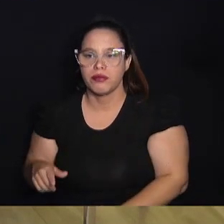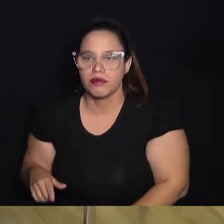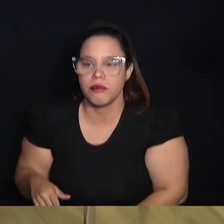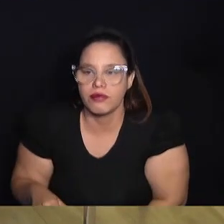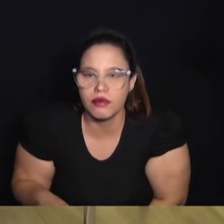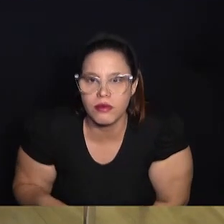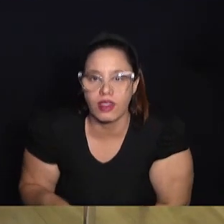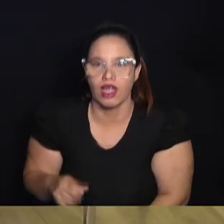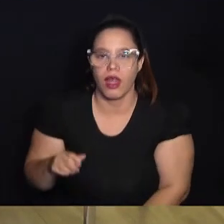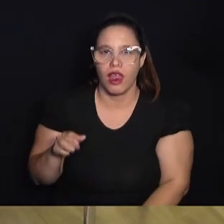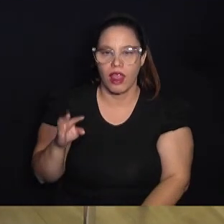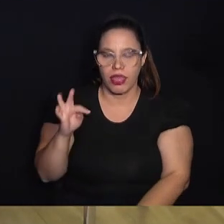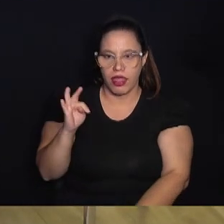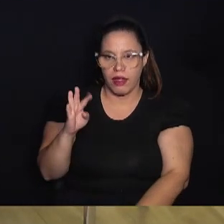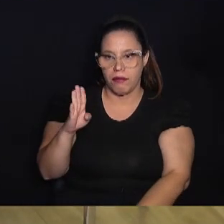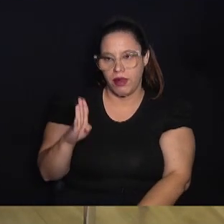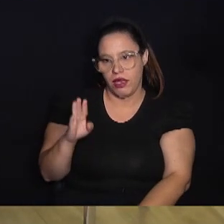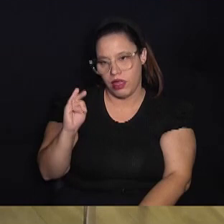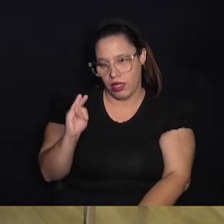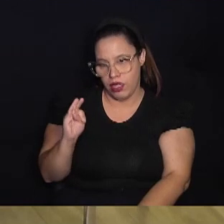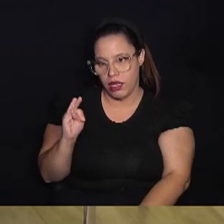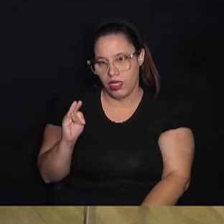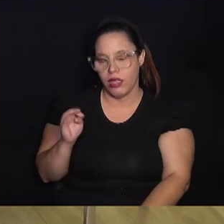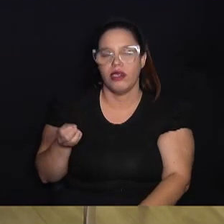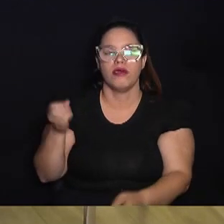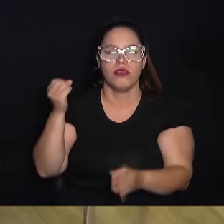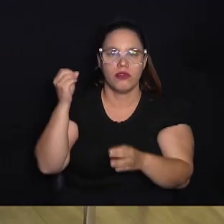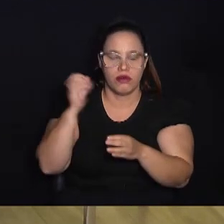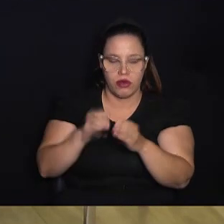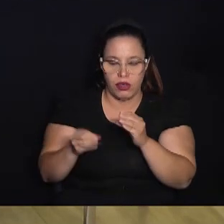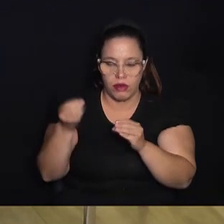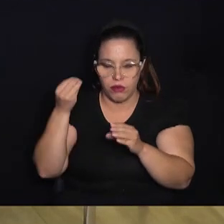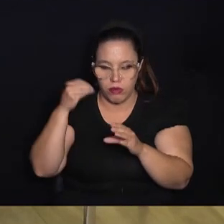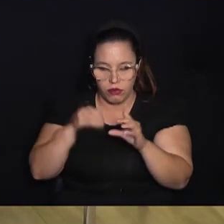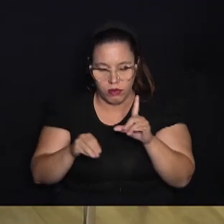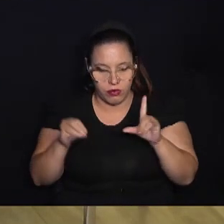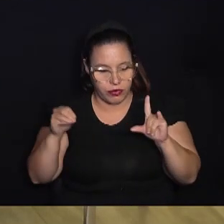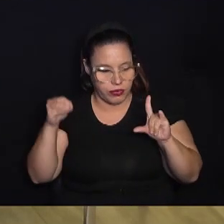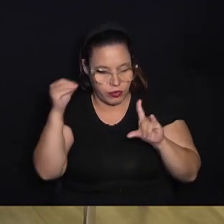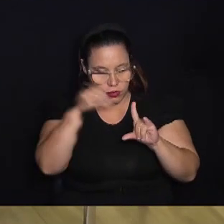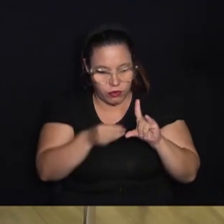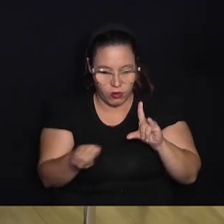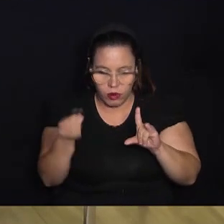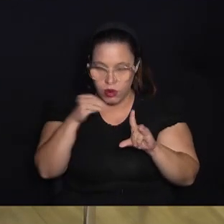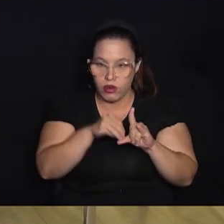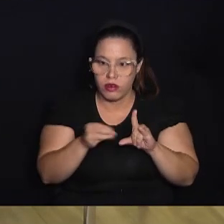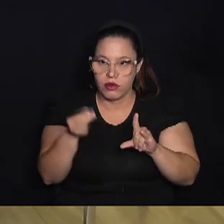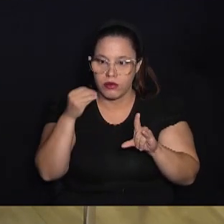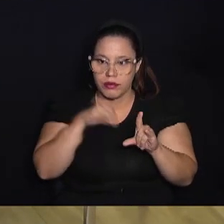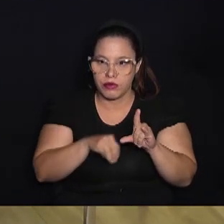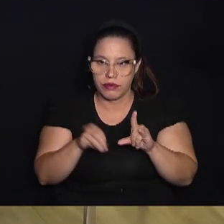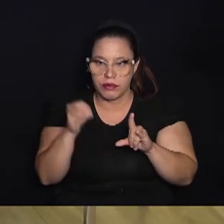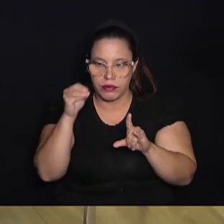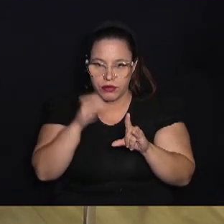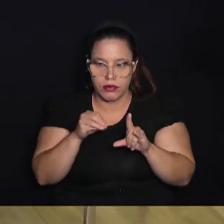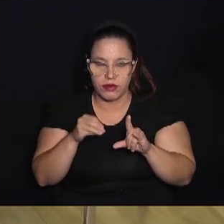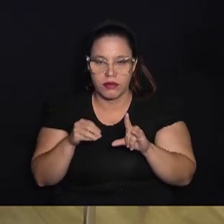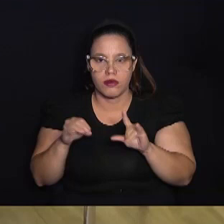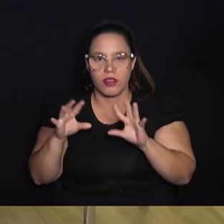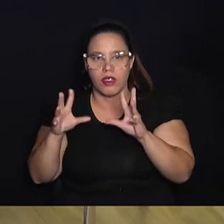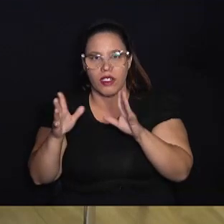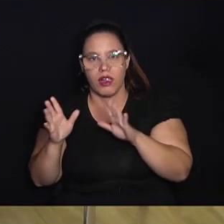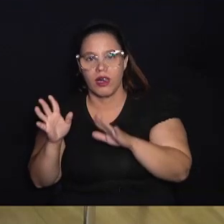dia de tbt a gente vai postando então todo dia tem conteúdo para que as pessoas possam acompanhar um pouquinho da história da cidade de